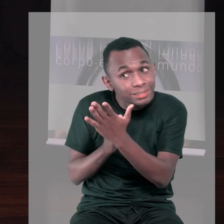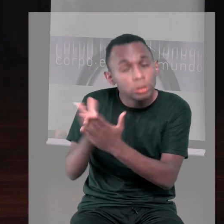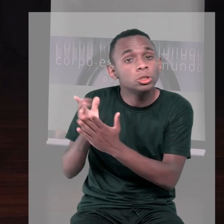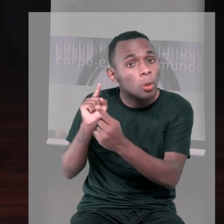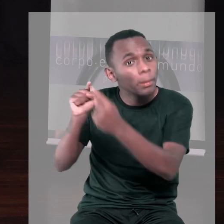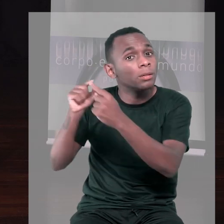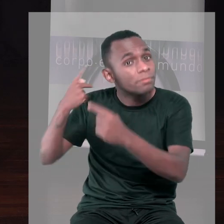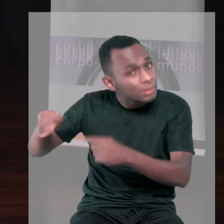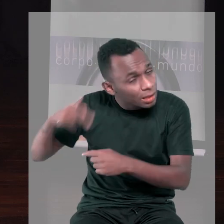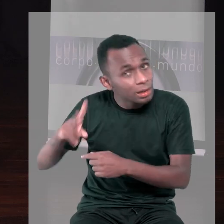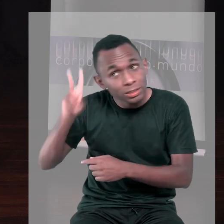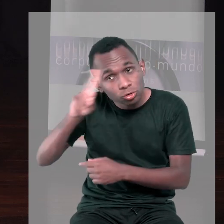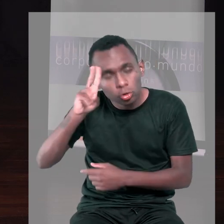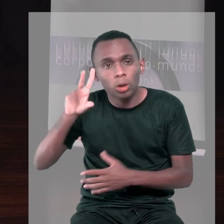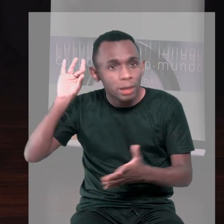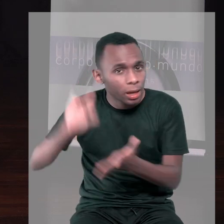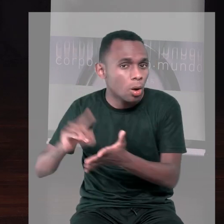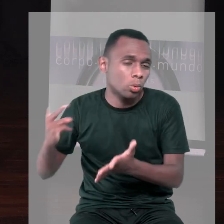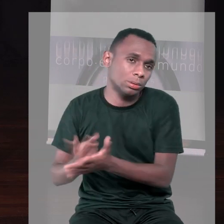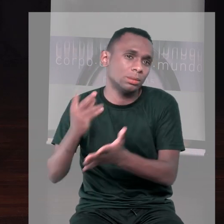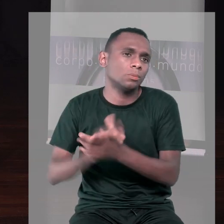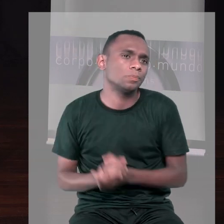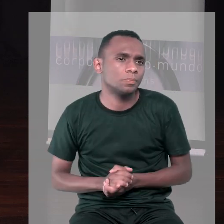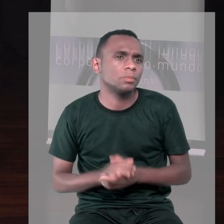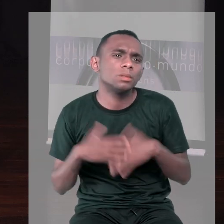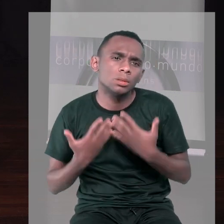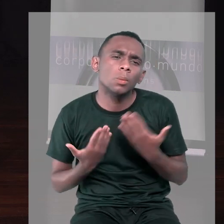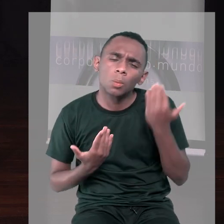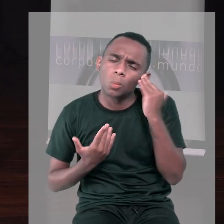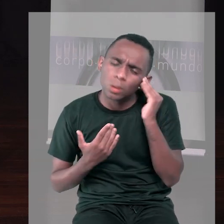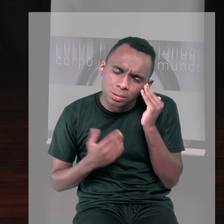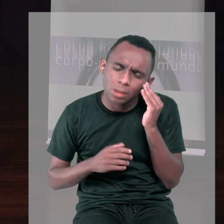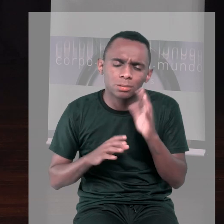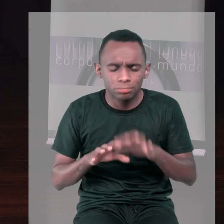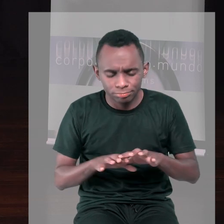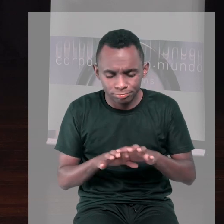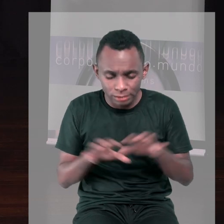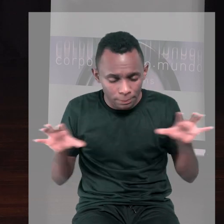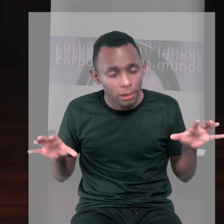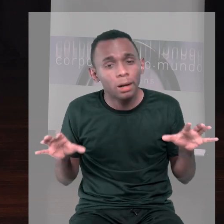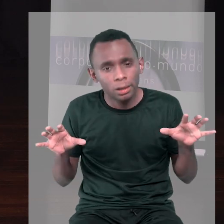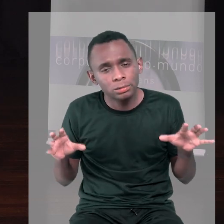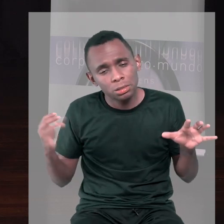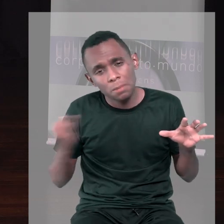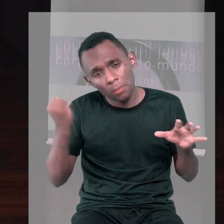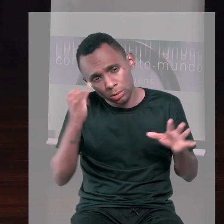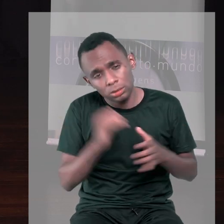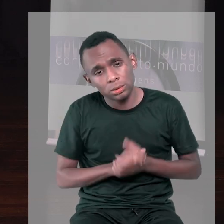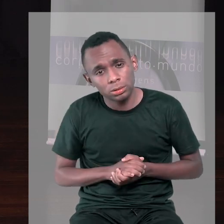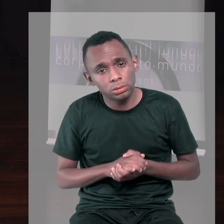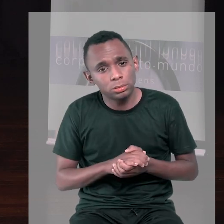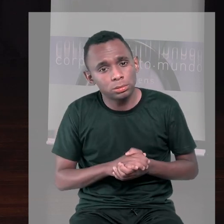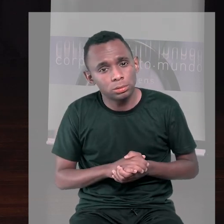algo na memória que é, a meu ver, fundamental para compreendermos a vida em comum e